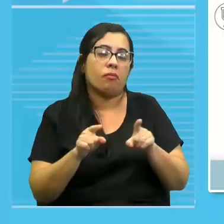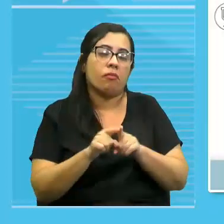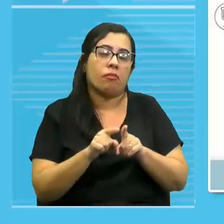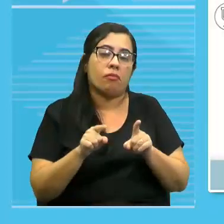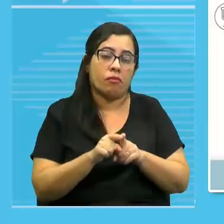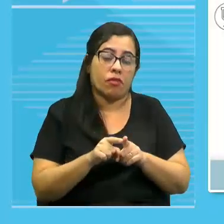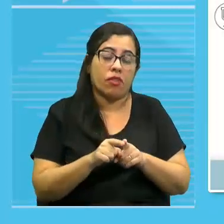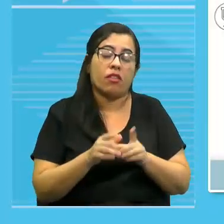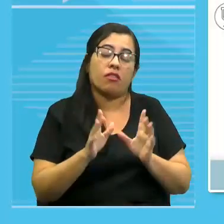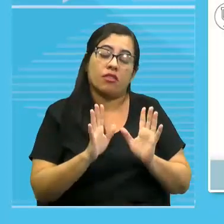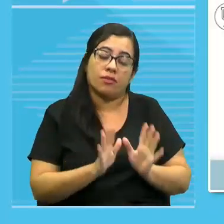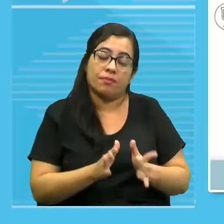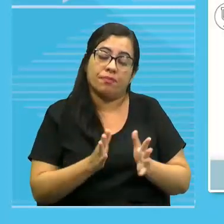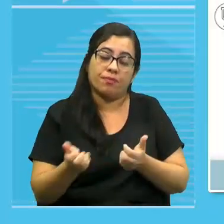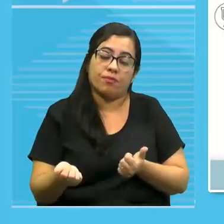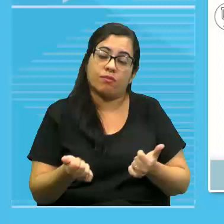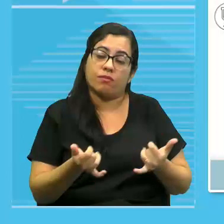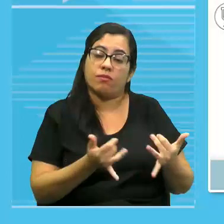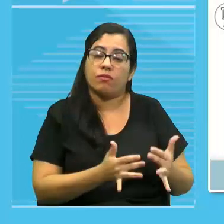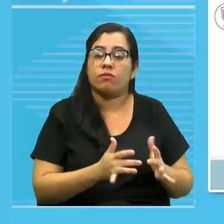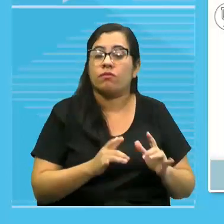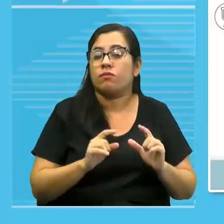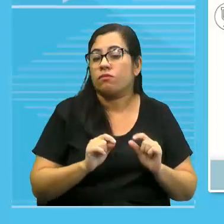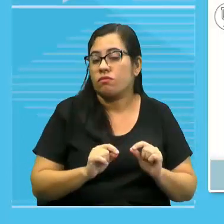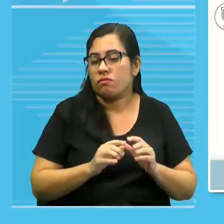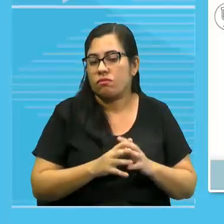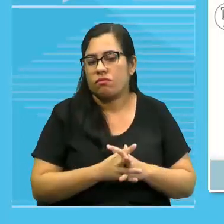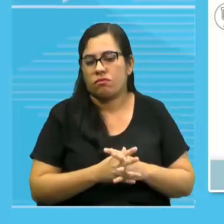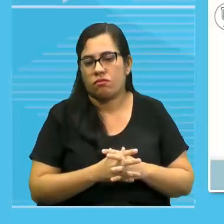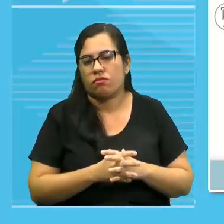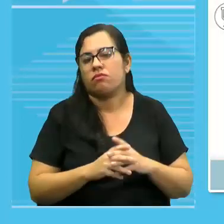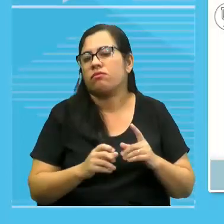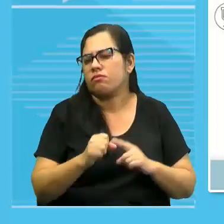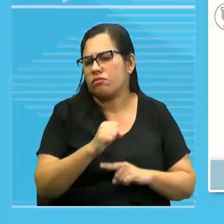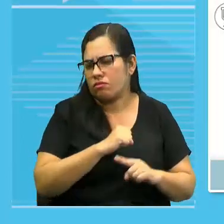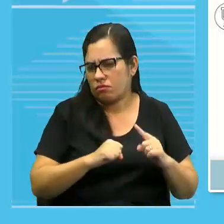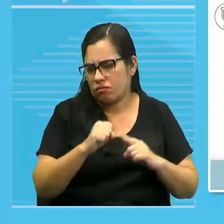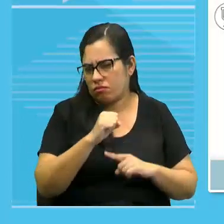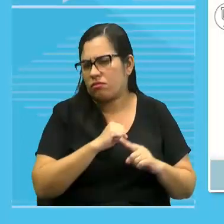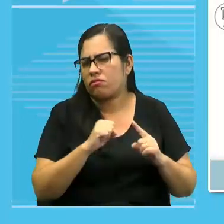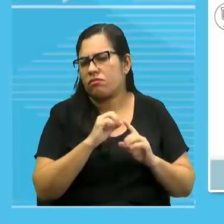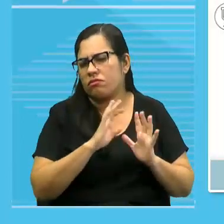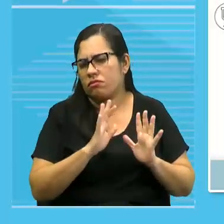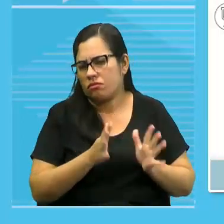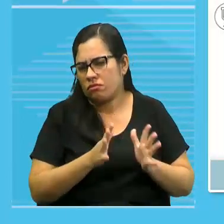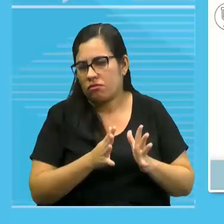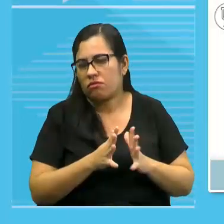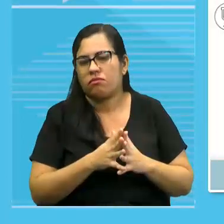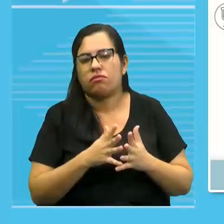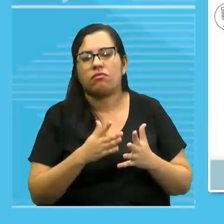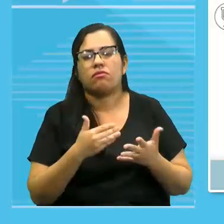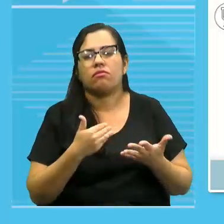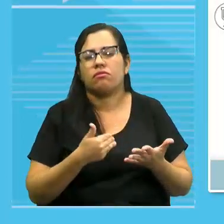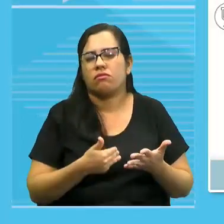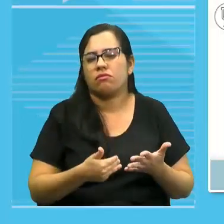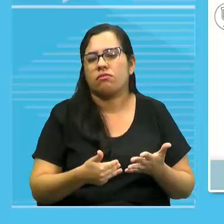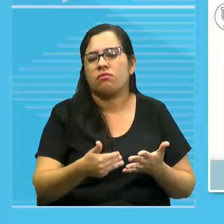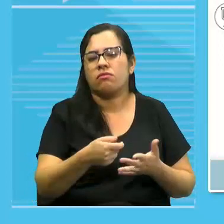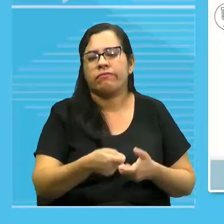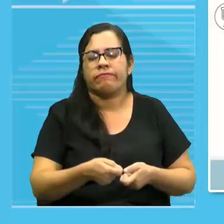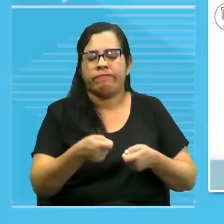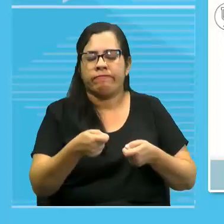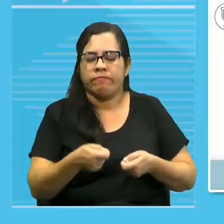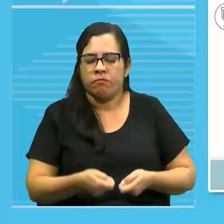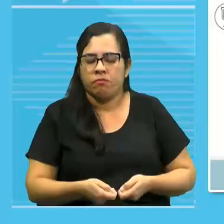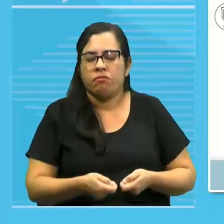anterior né a sociedade né esta tende a resistir